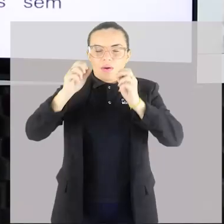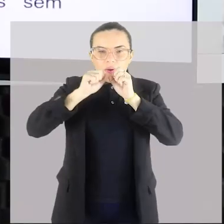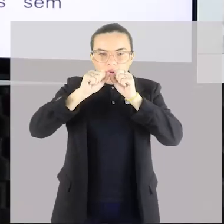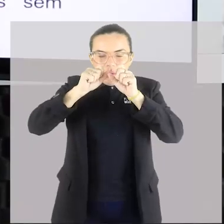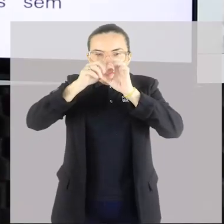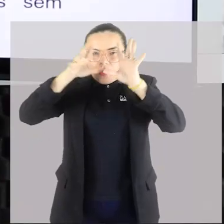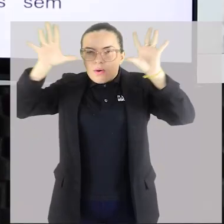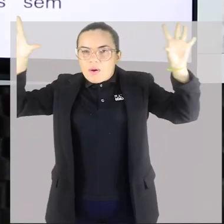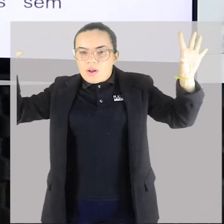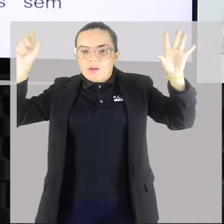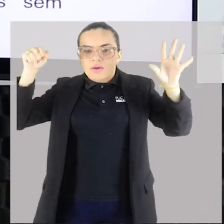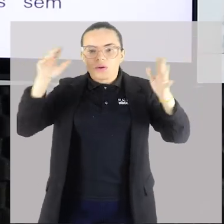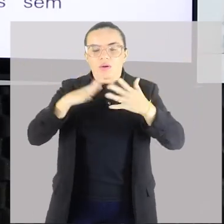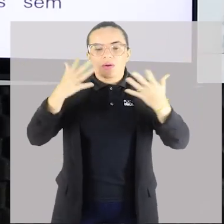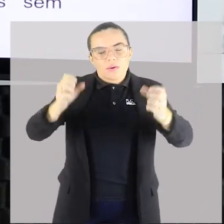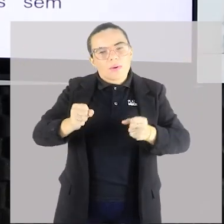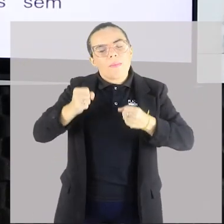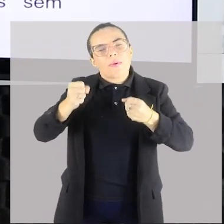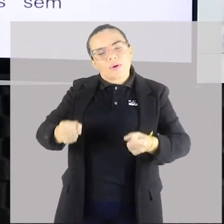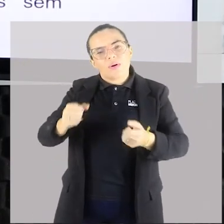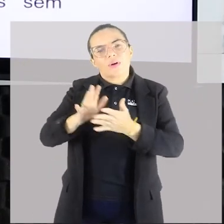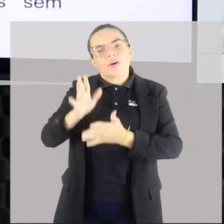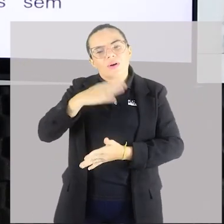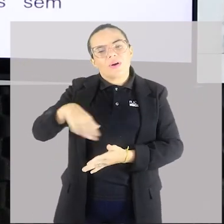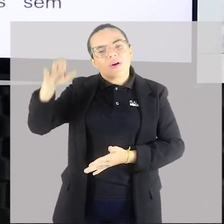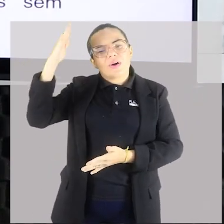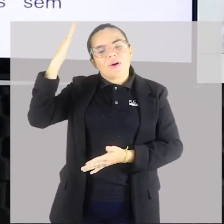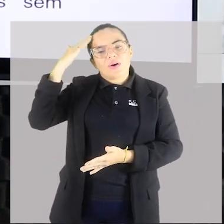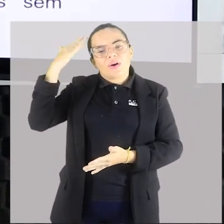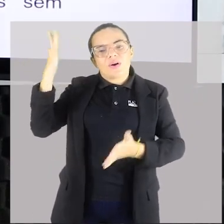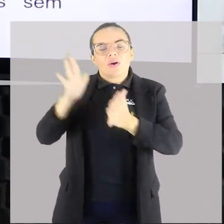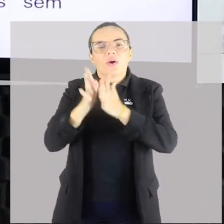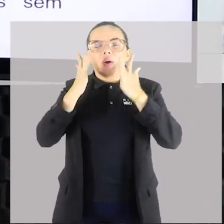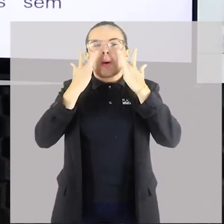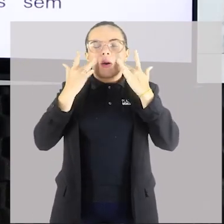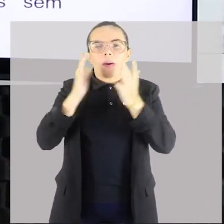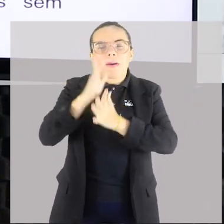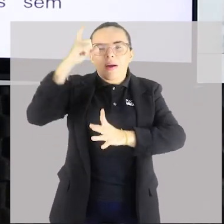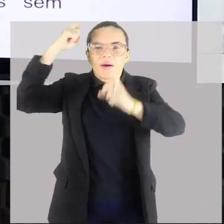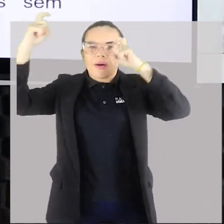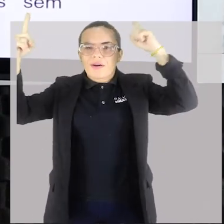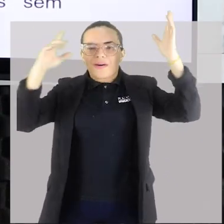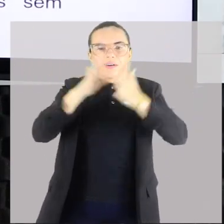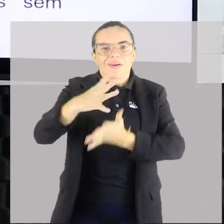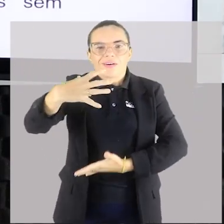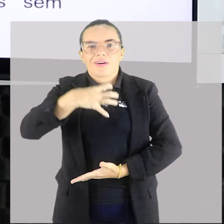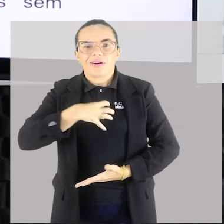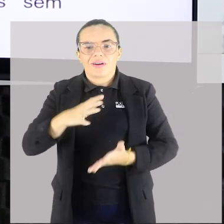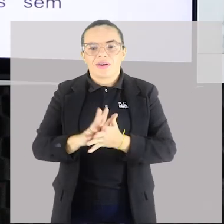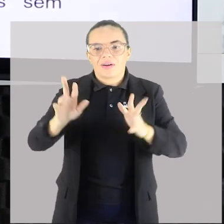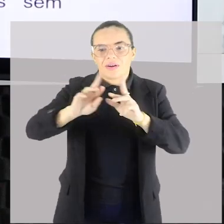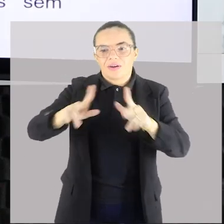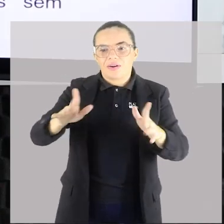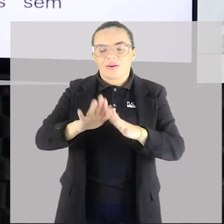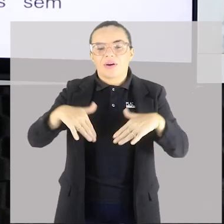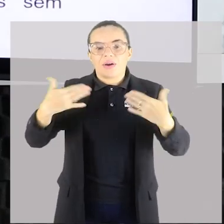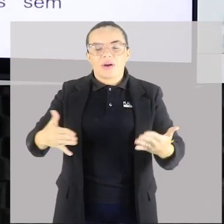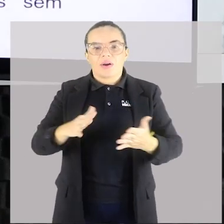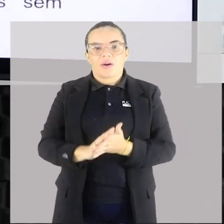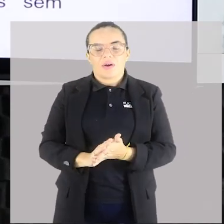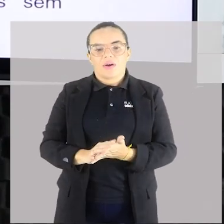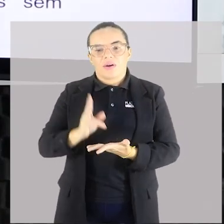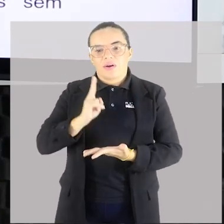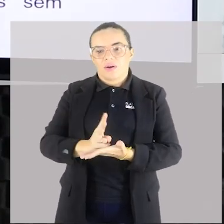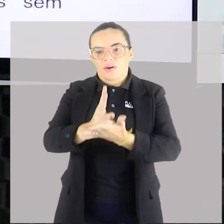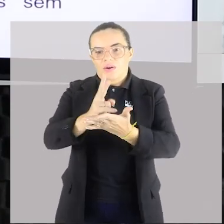e permitam-se entender como é que cada obra dessa ela vai criando sensações diferenciadas. E a gente parte para o